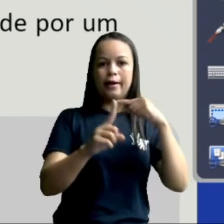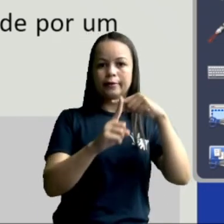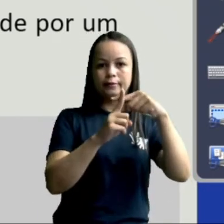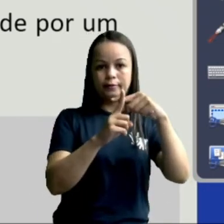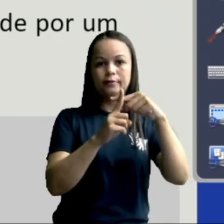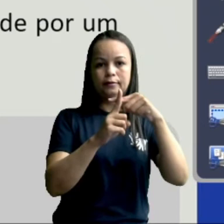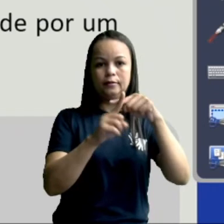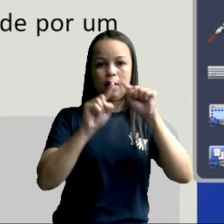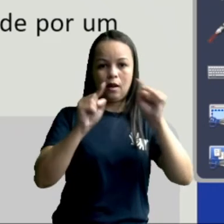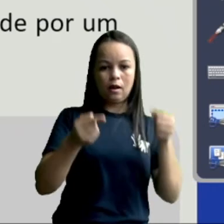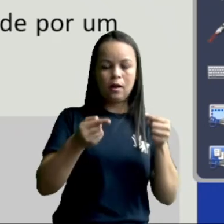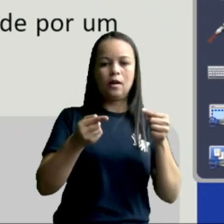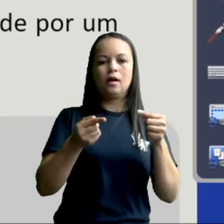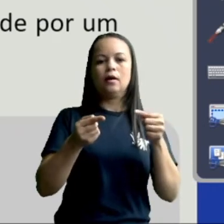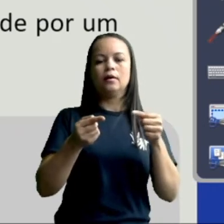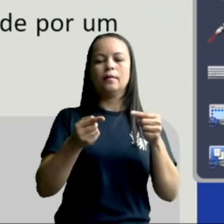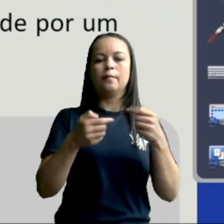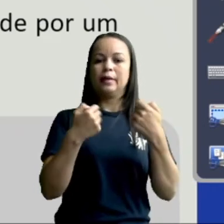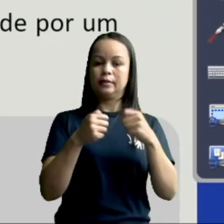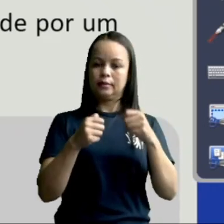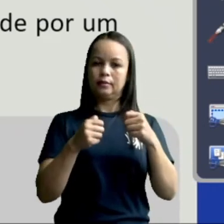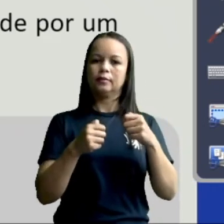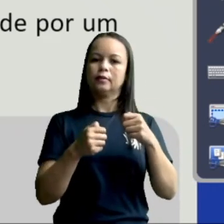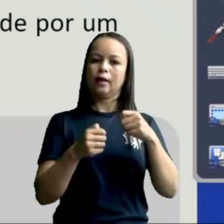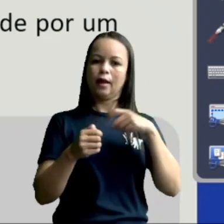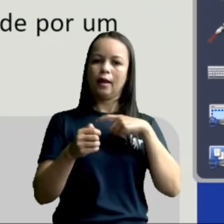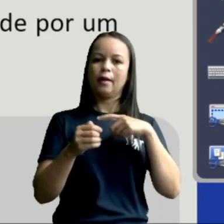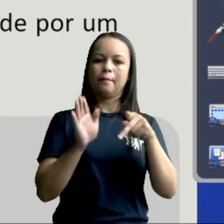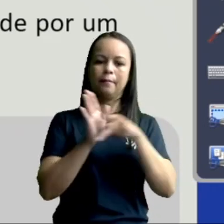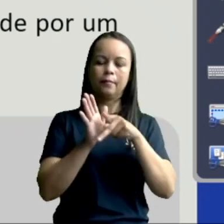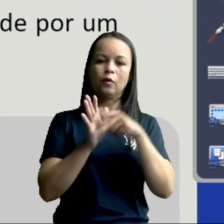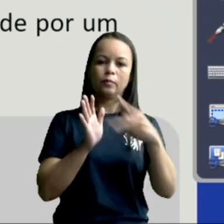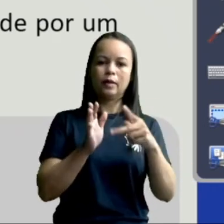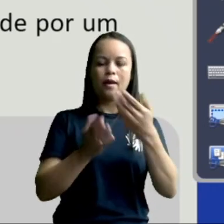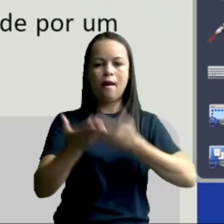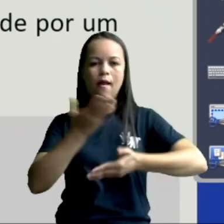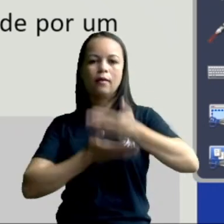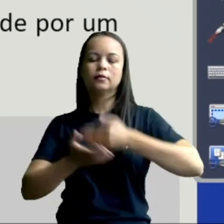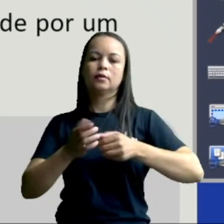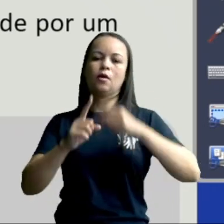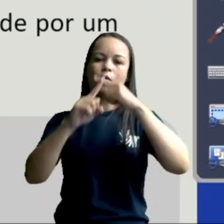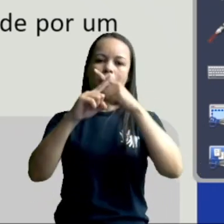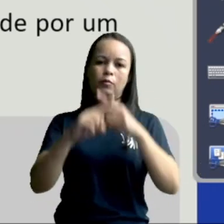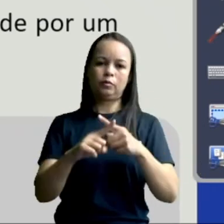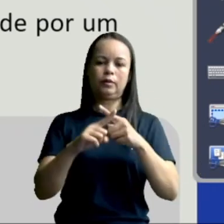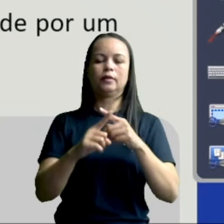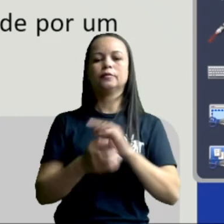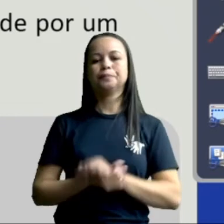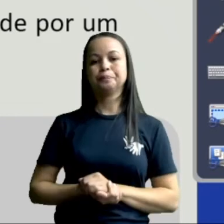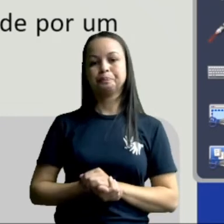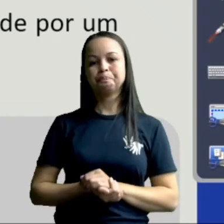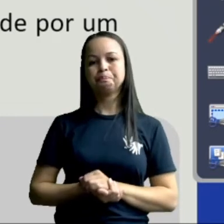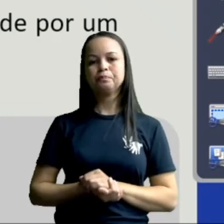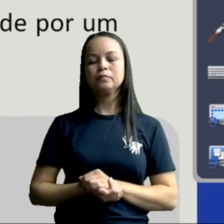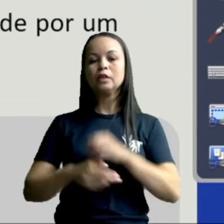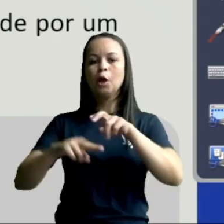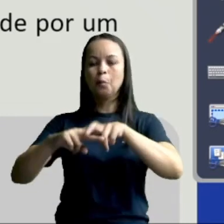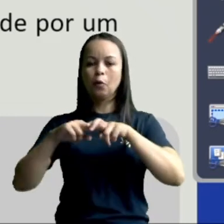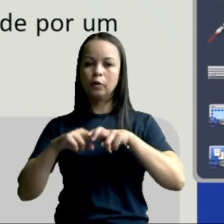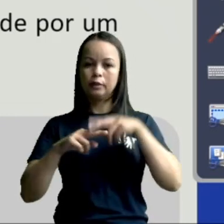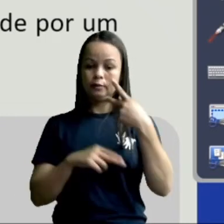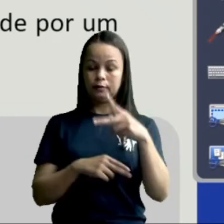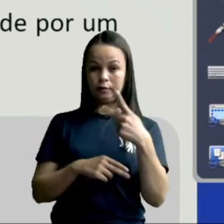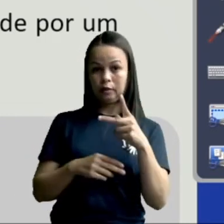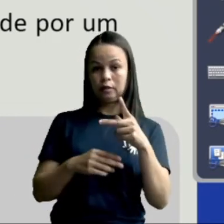os parênteses têm prioridade em relação à multiplicação. E por isso que, neste caso, a